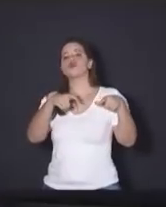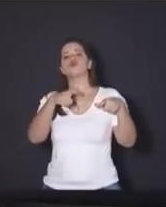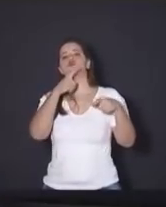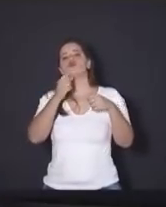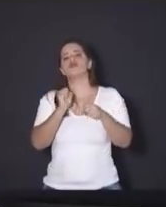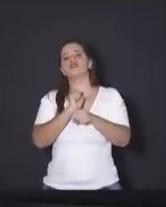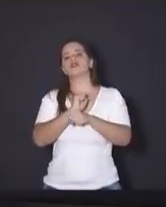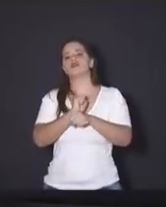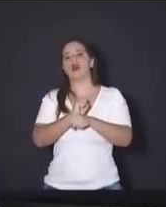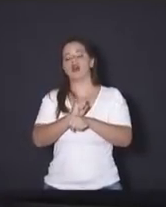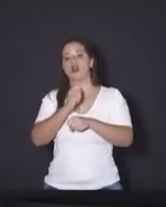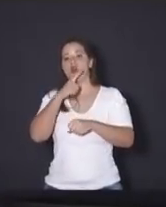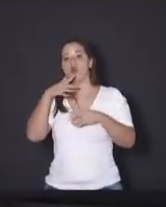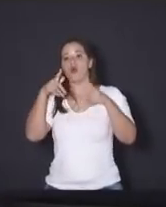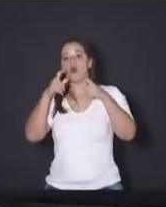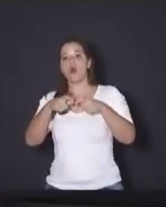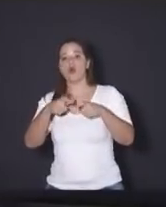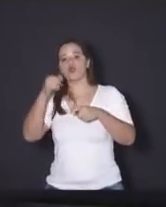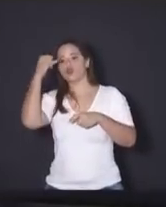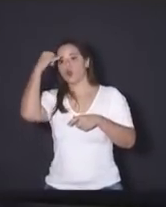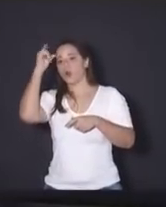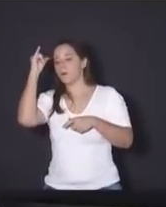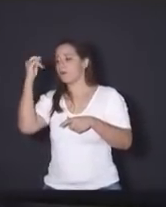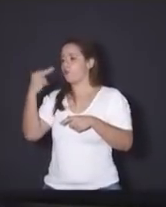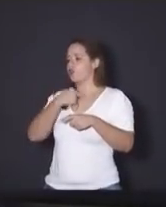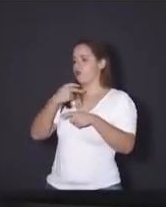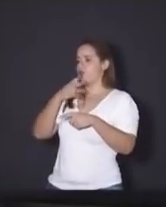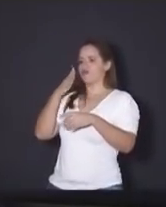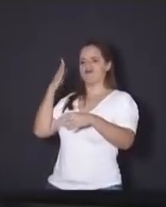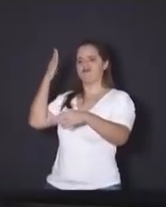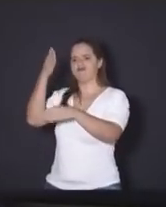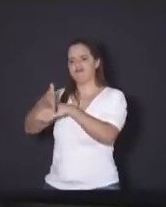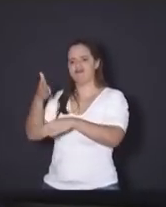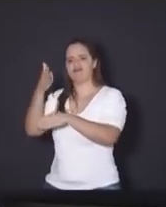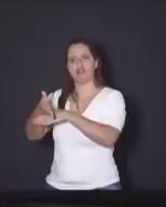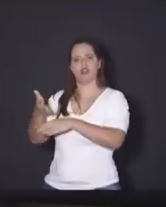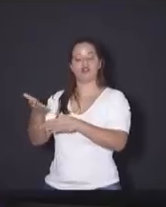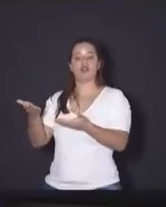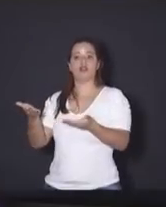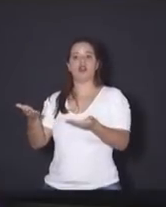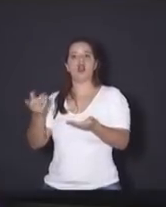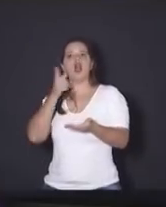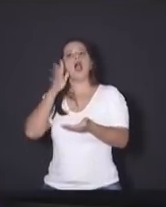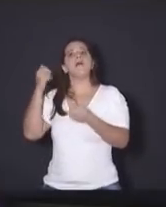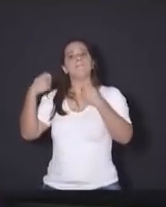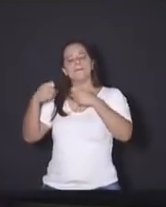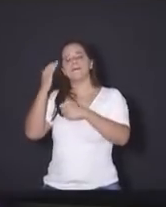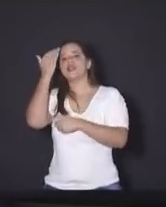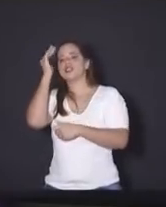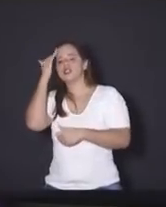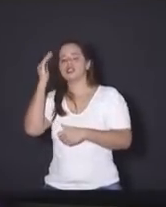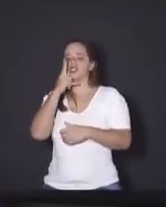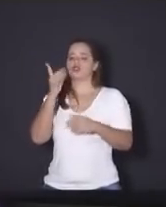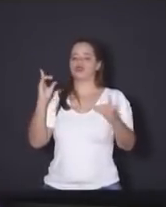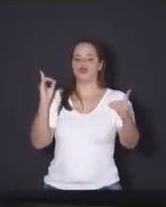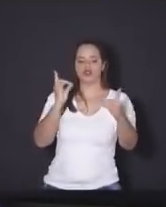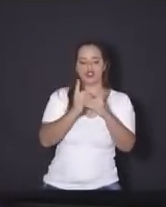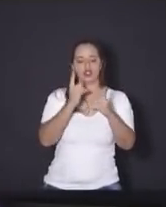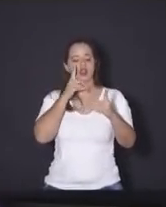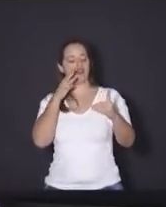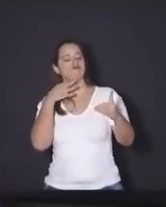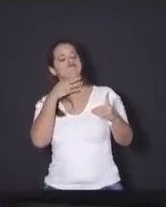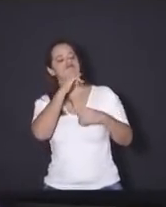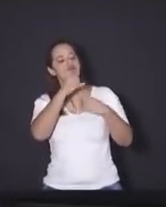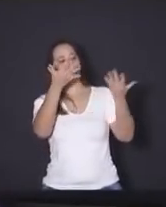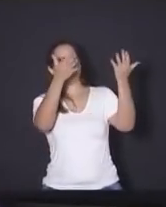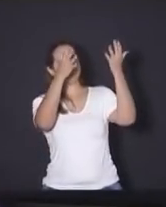onde literalmente o boi não pode roubar a cerca é esse nosso processo de entender de chegar pro outro e desfazer essa